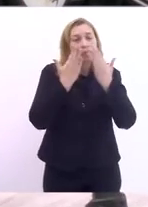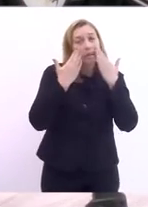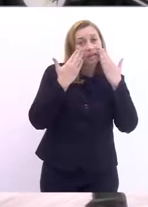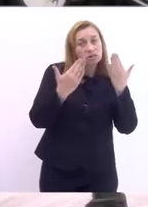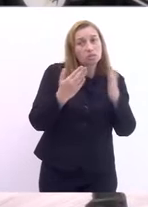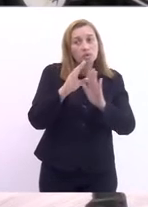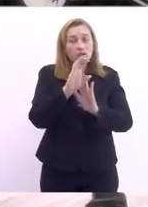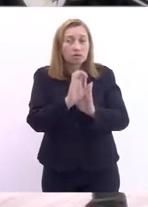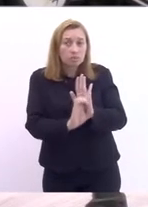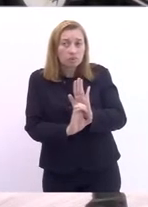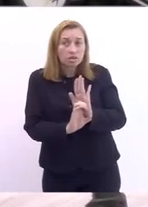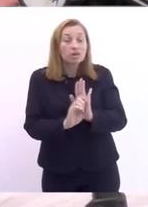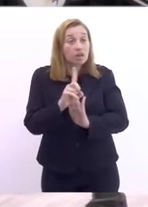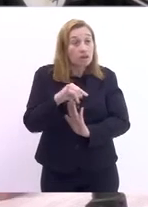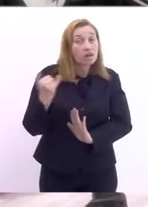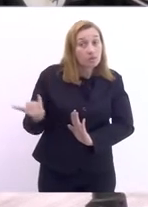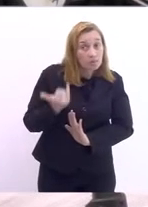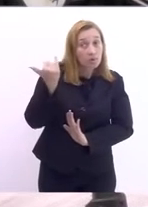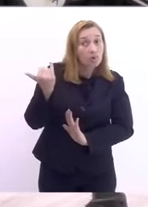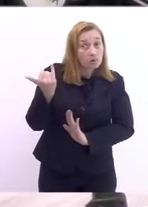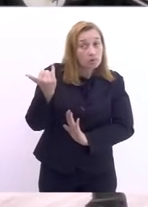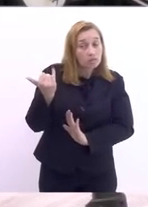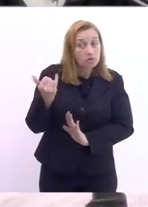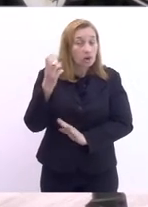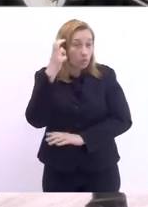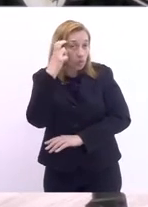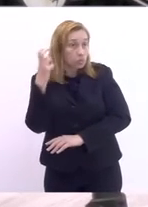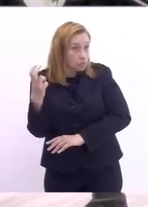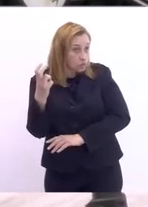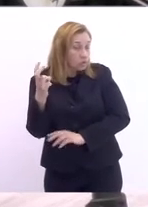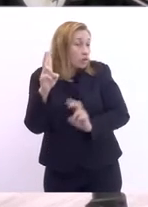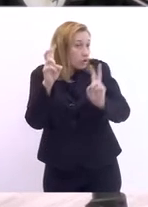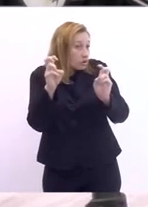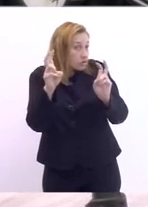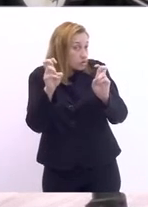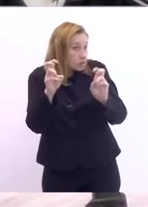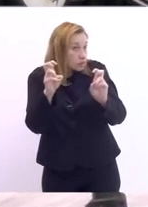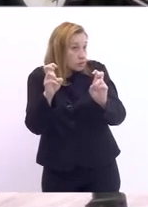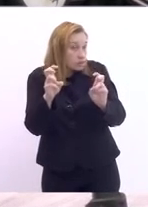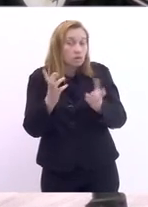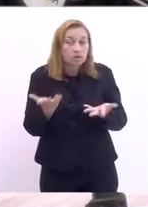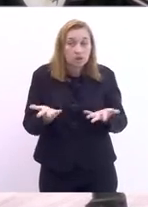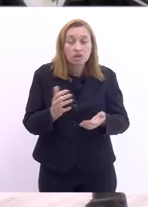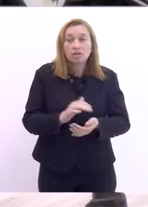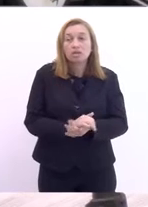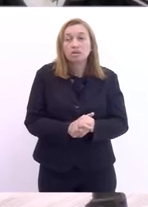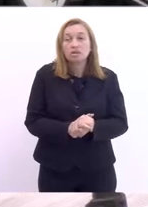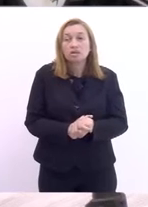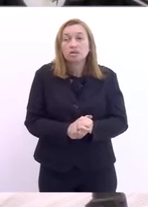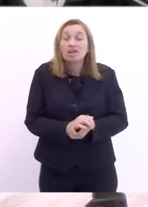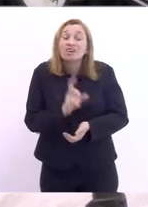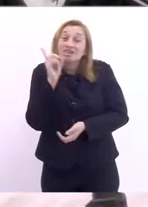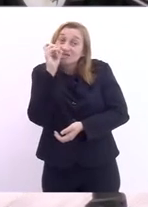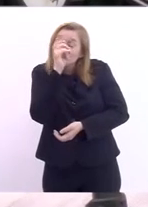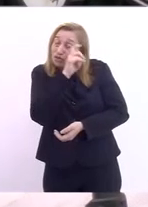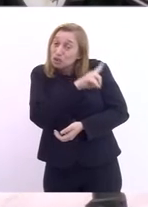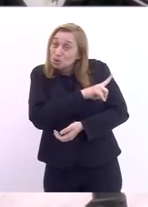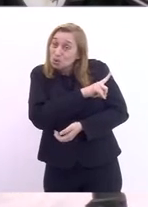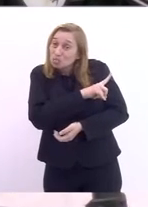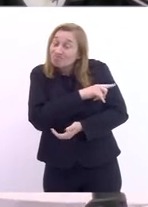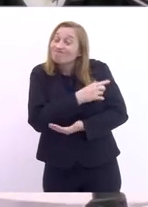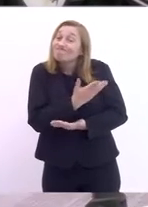que considero importantes, como no caso da cultura, e que foram eliminadas. Fica até difícil,